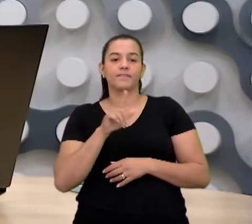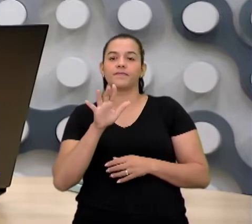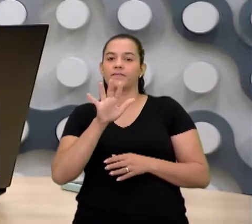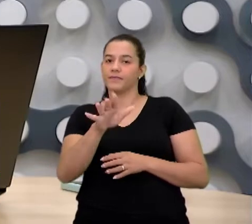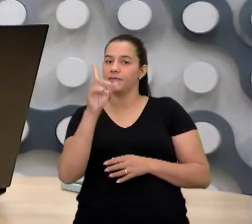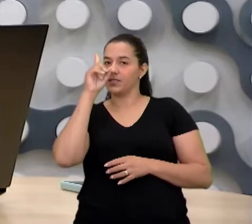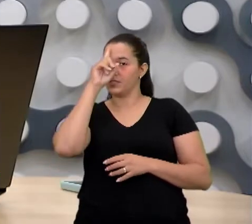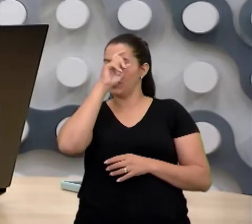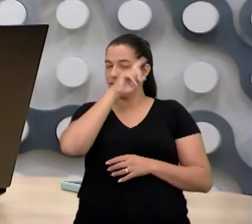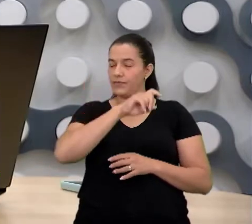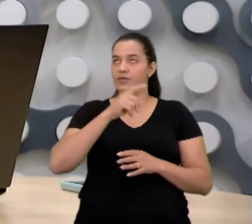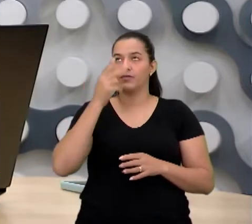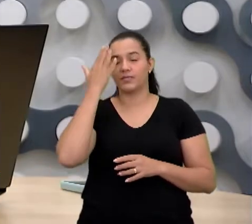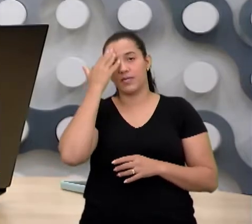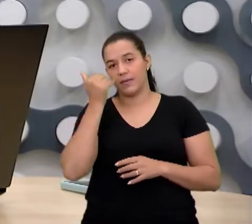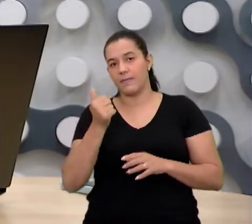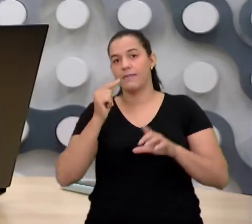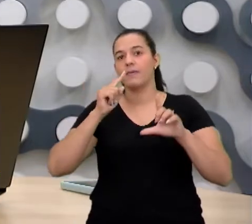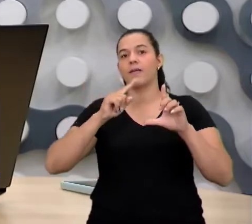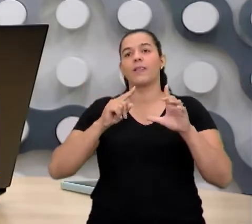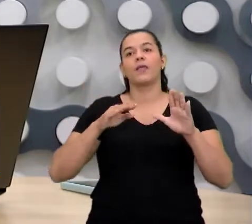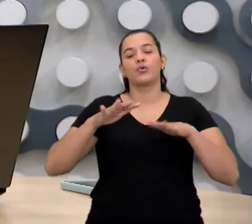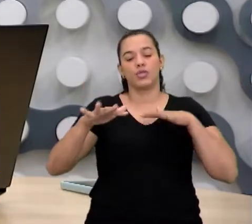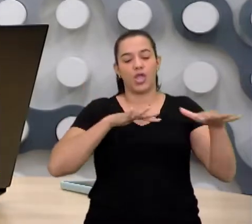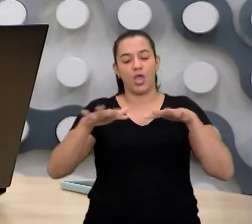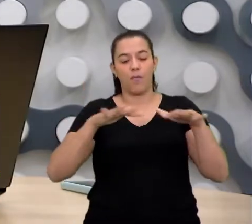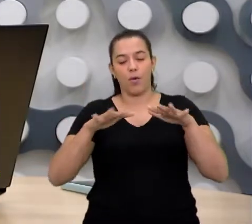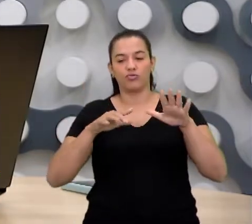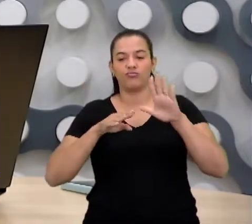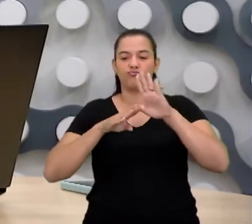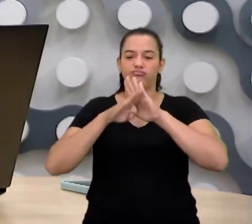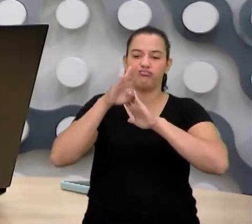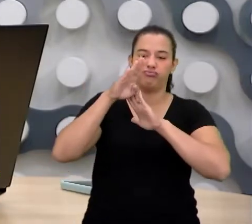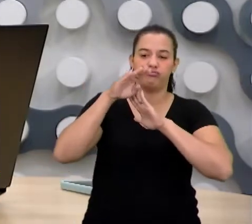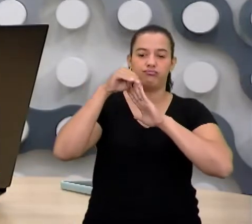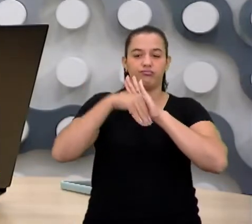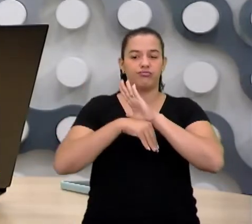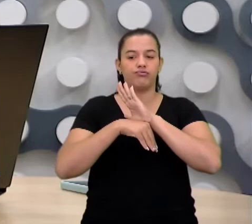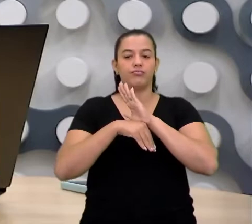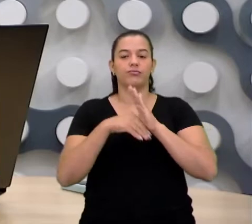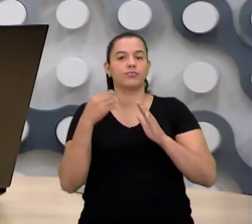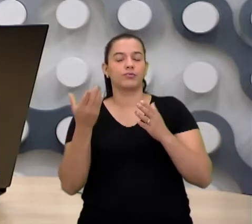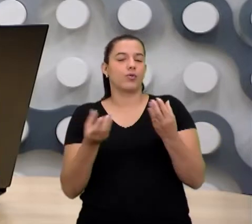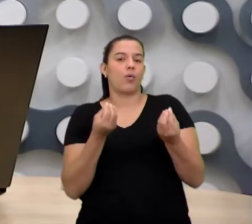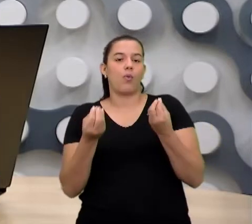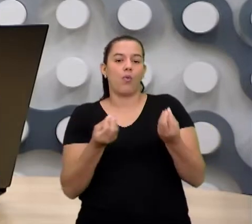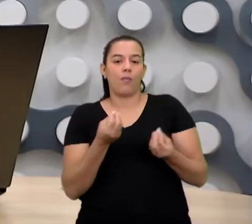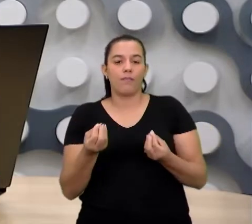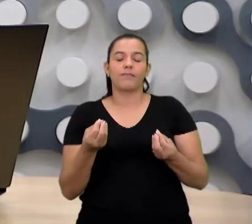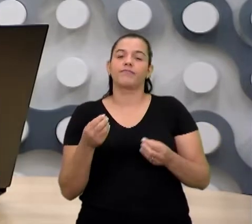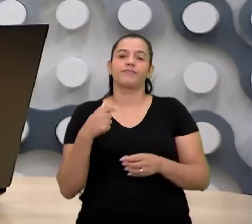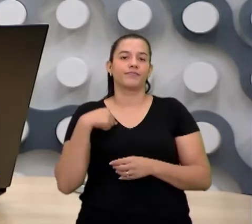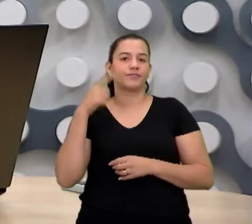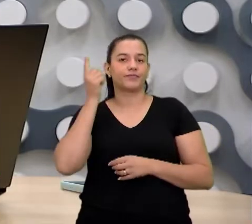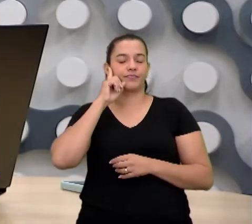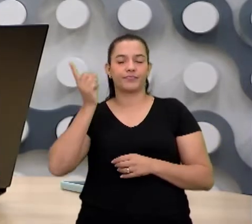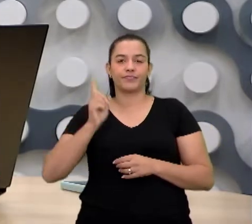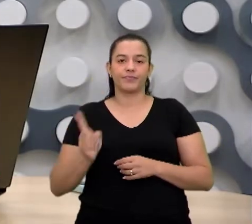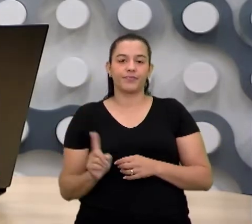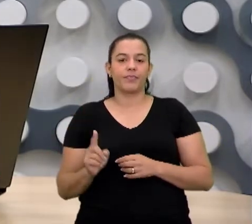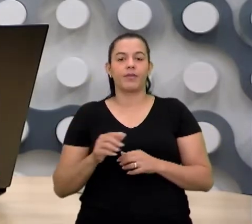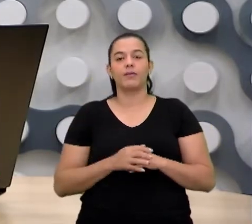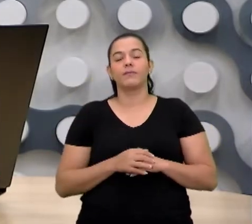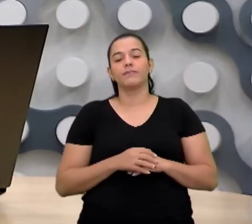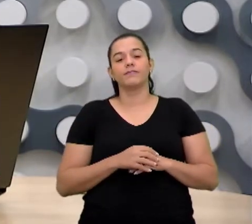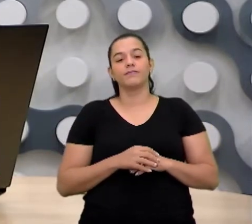saber a intensidade, a magnitude, né, ou através da escala de Mercalli, né, pela destruição, ou pela a magnitude das ondas,